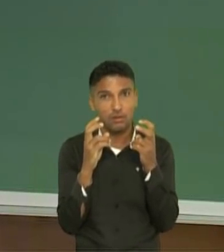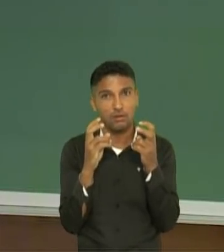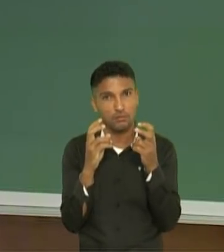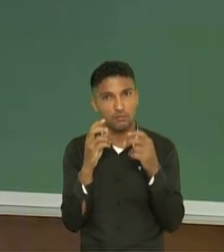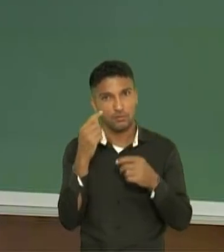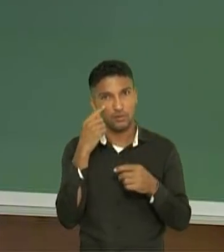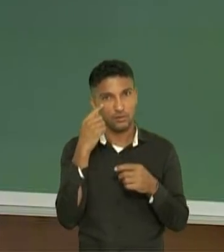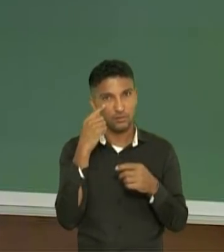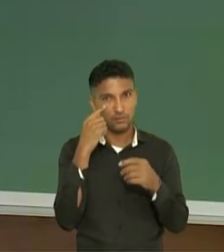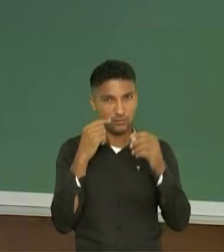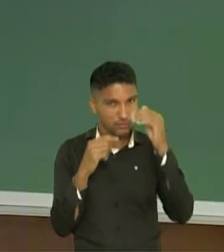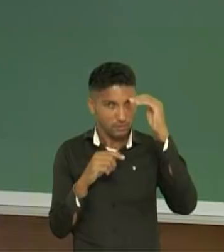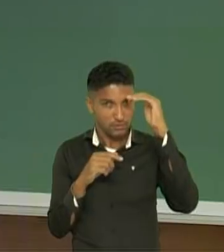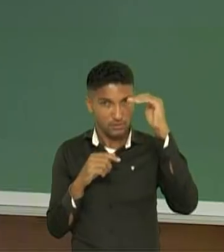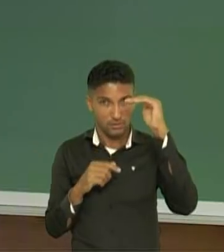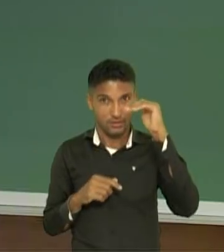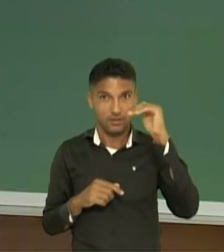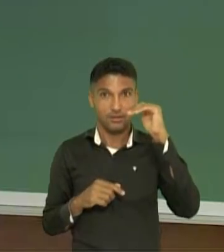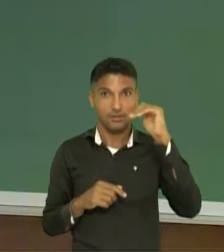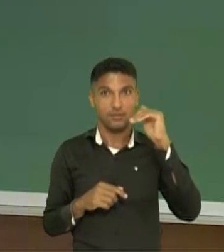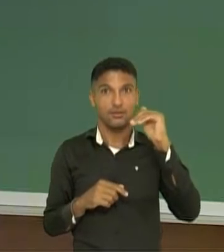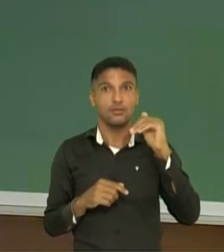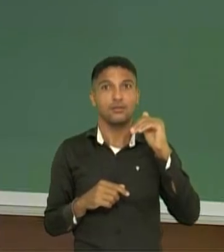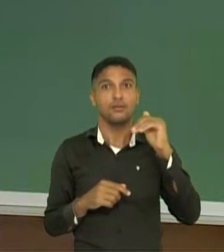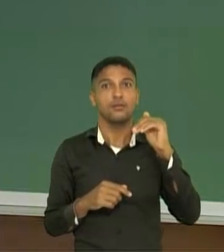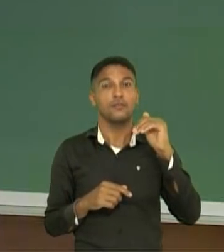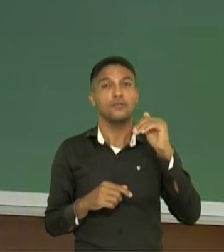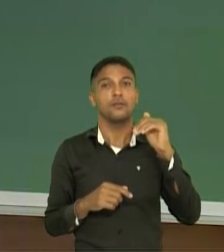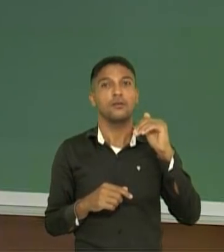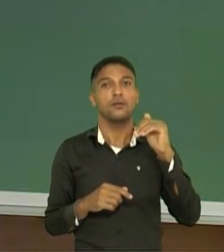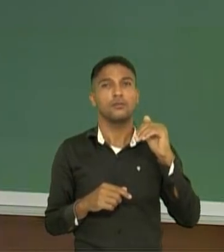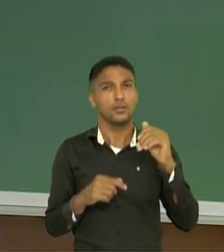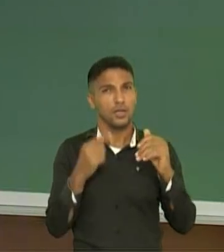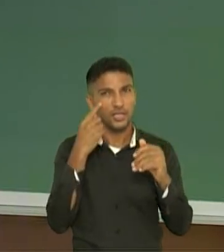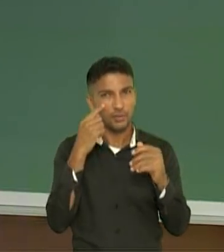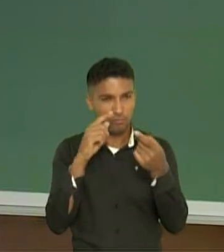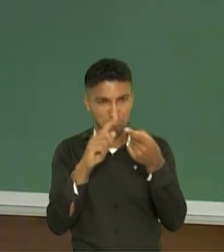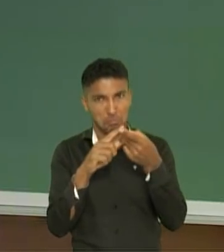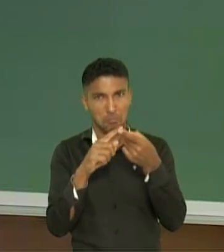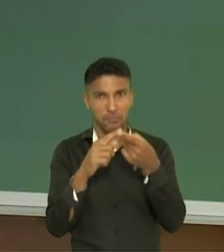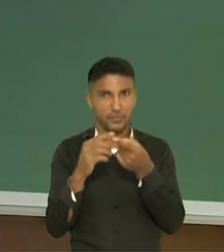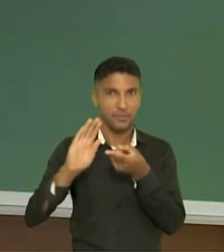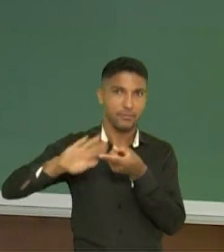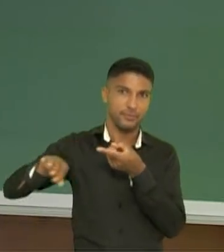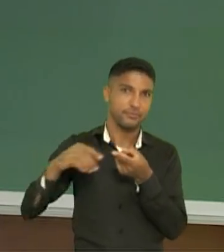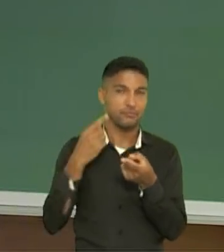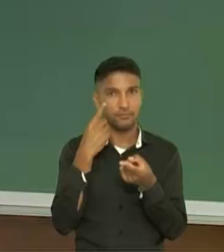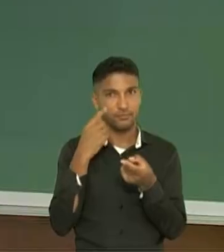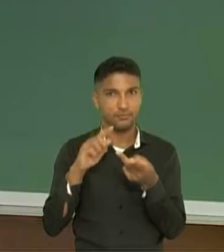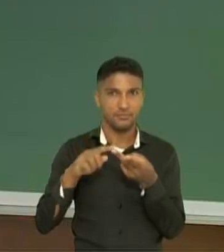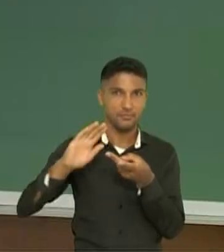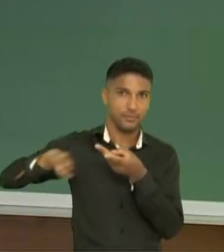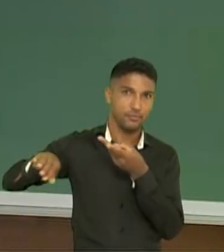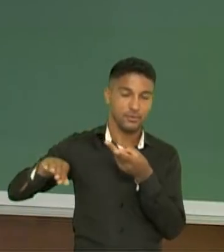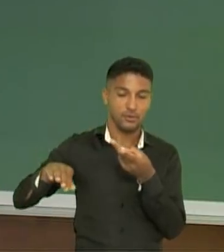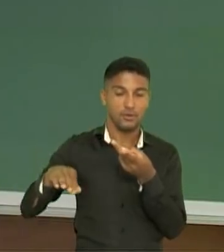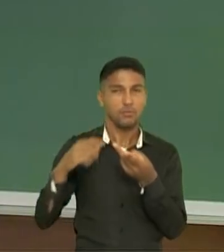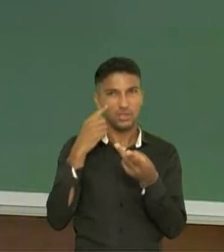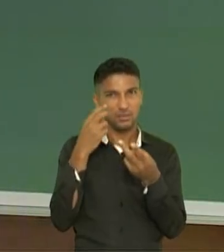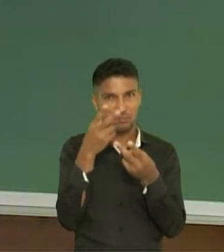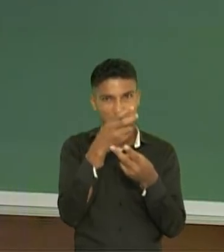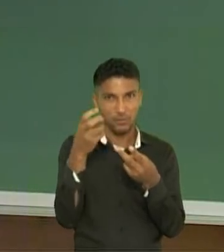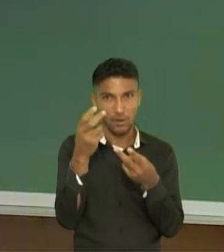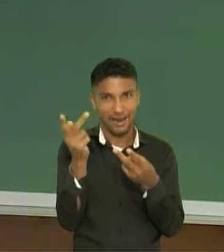né? É muito comum você trabalha com a questão de exclusão, certo? Tem uma questão já errada, uma parte dela descarta,